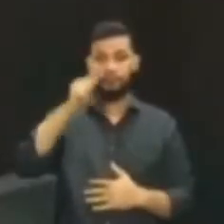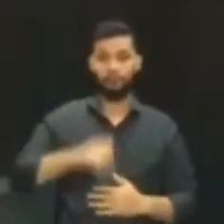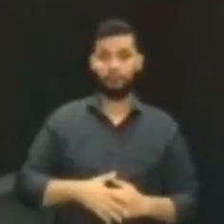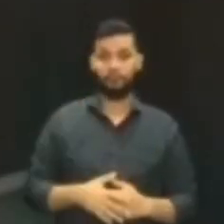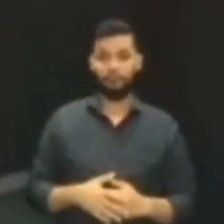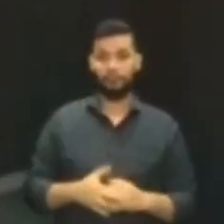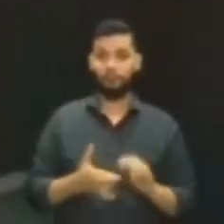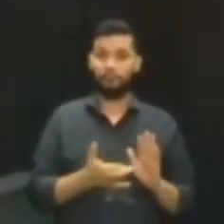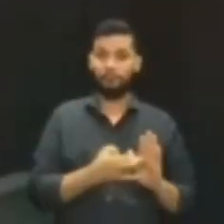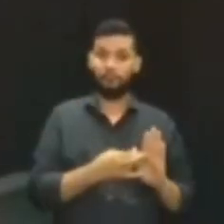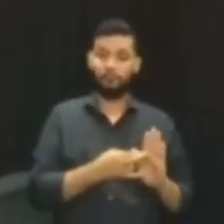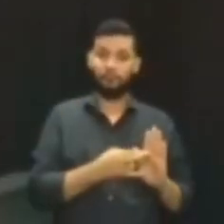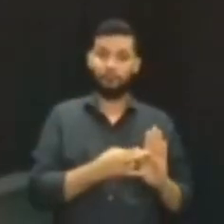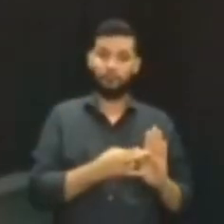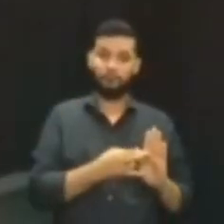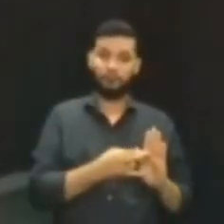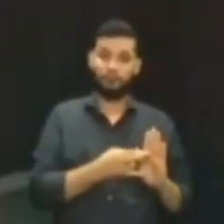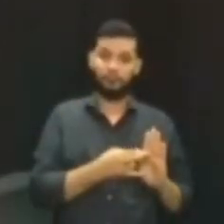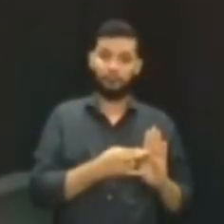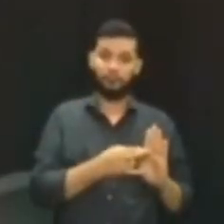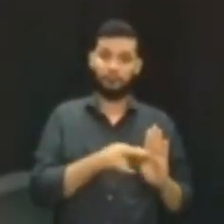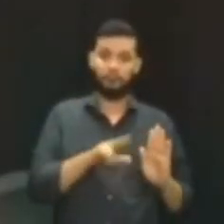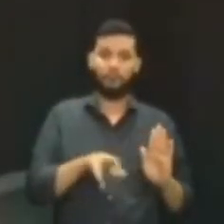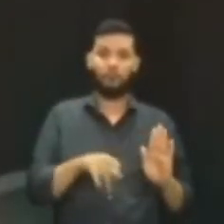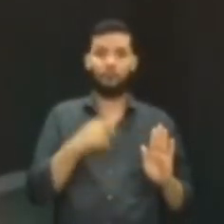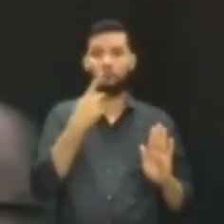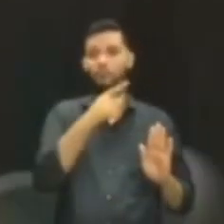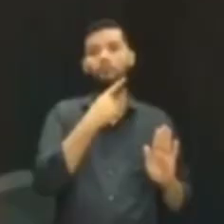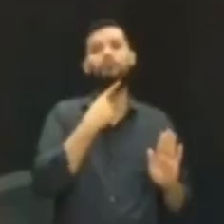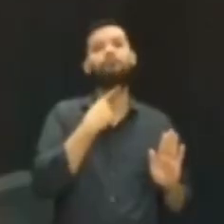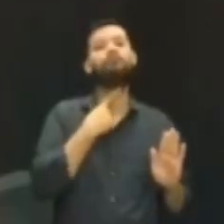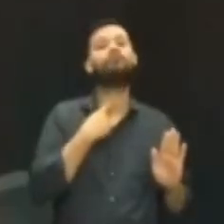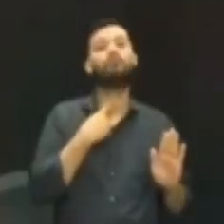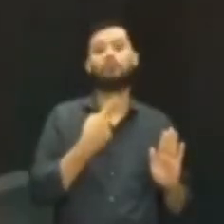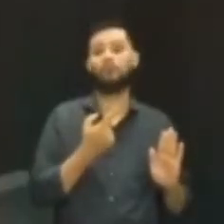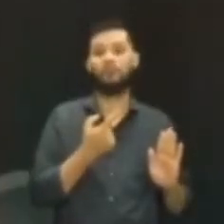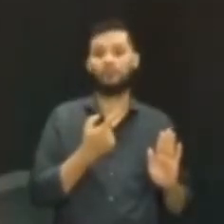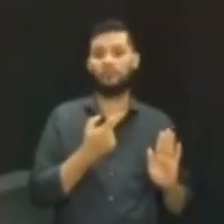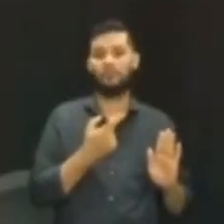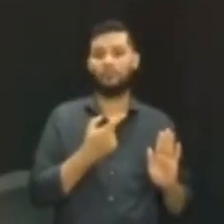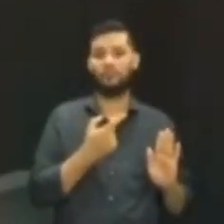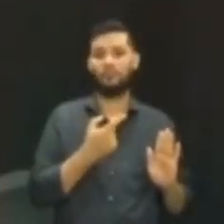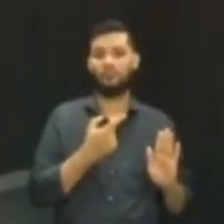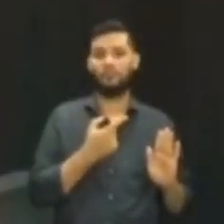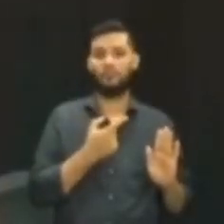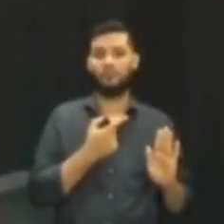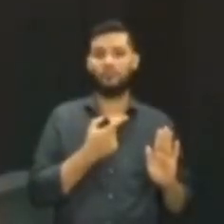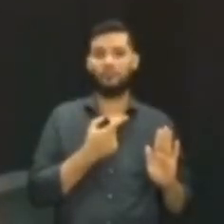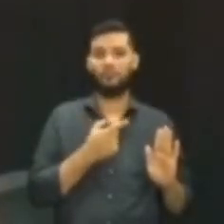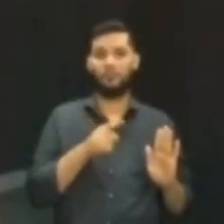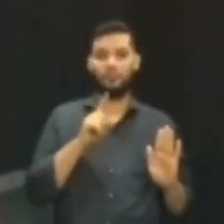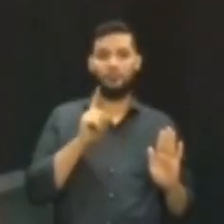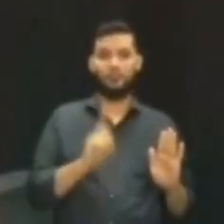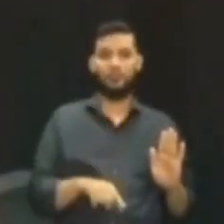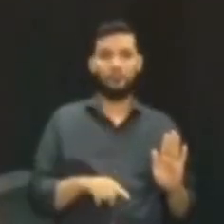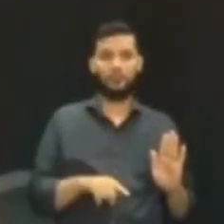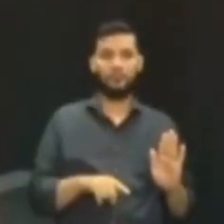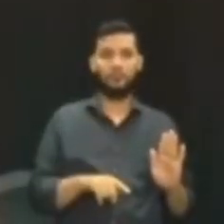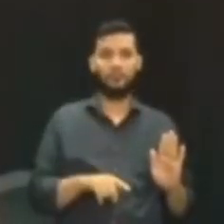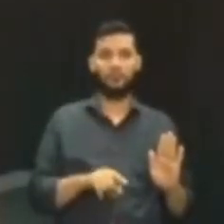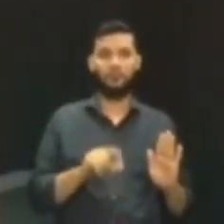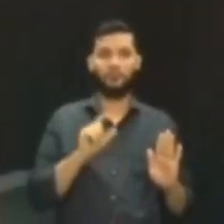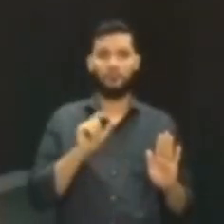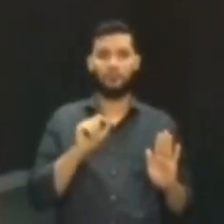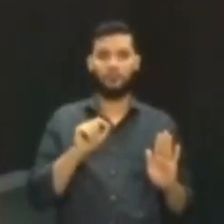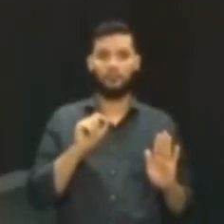o regimento dessa casa não é a vontade dele. O regimento dessa casa é a regra estabelecida